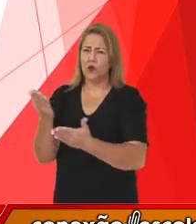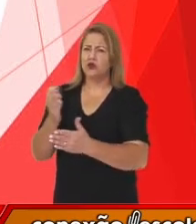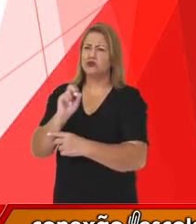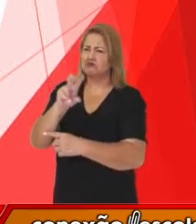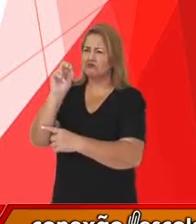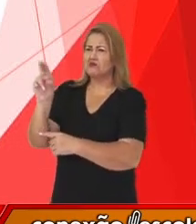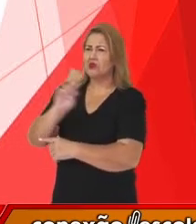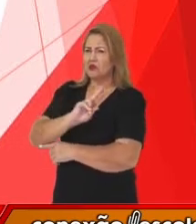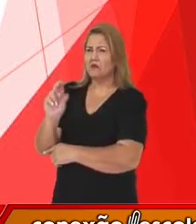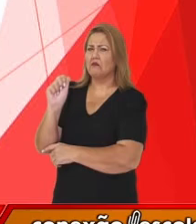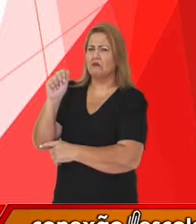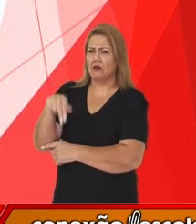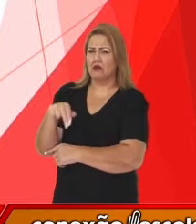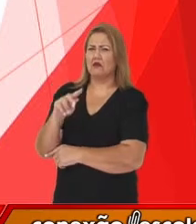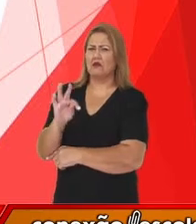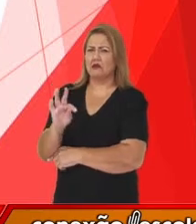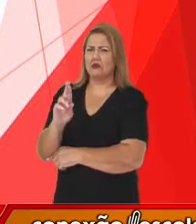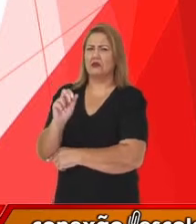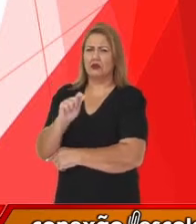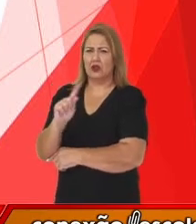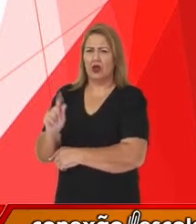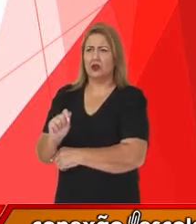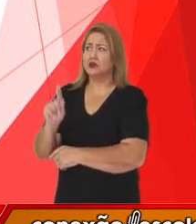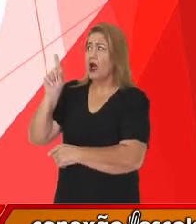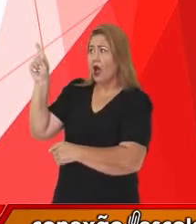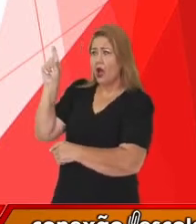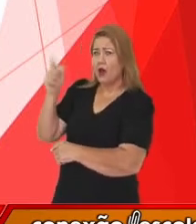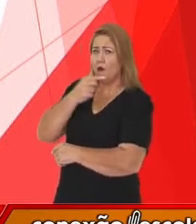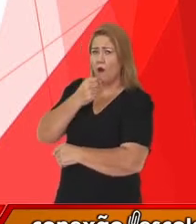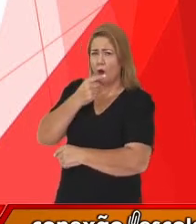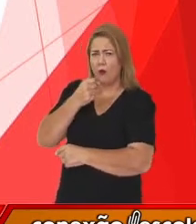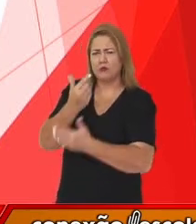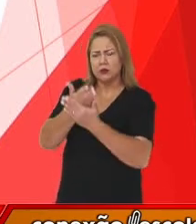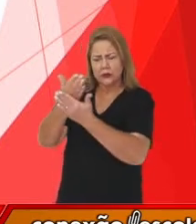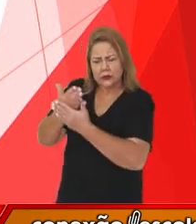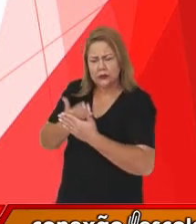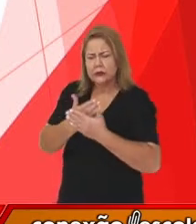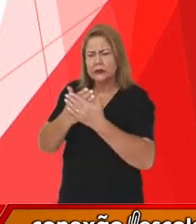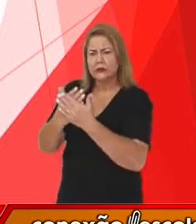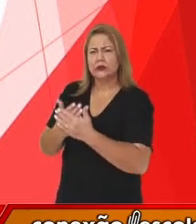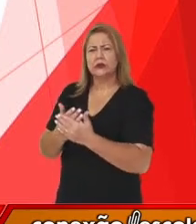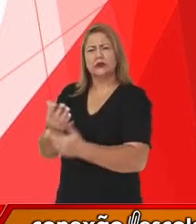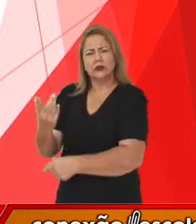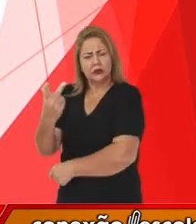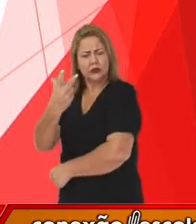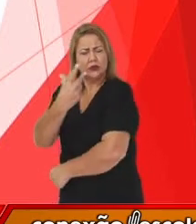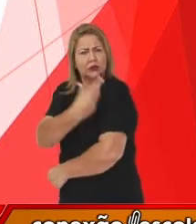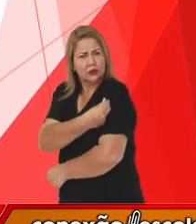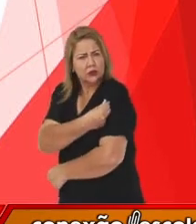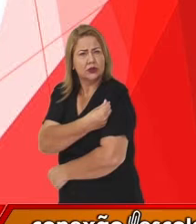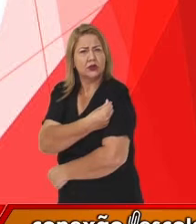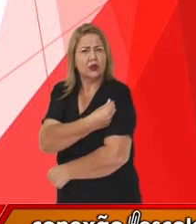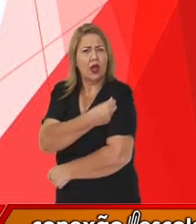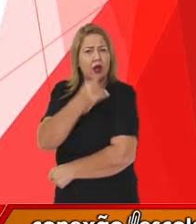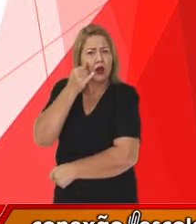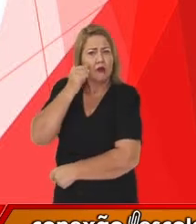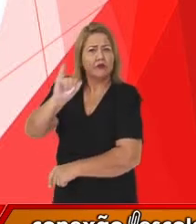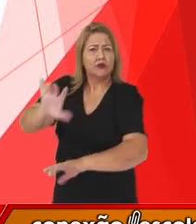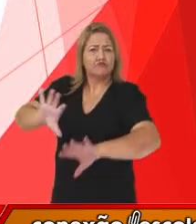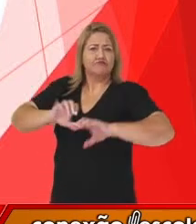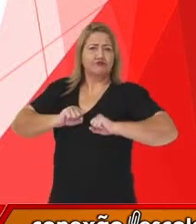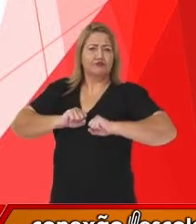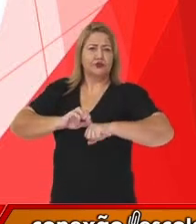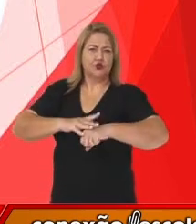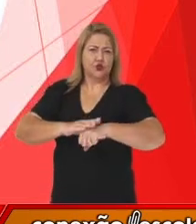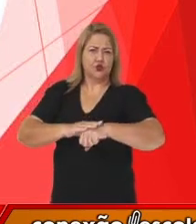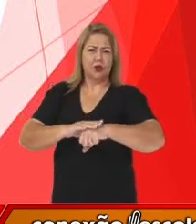Ele passou a nomear como vacina essa substância que era ministrada para a prevenção dessas doenças, porque a